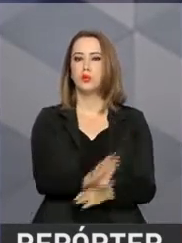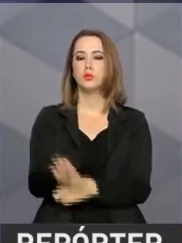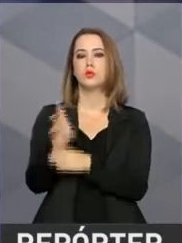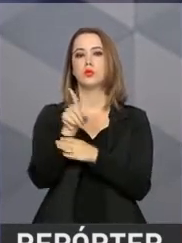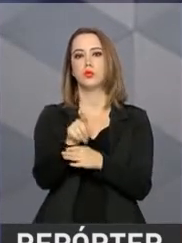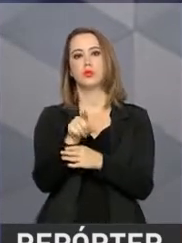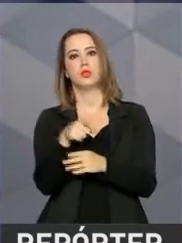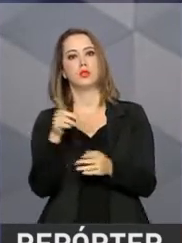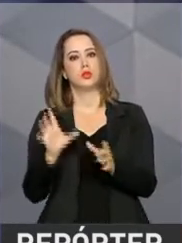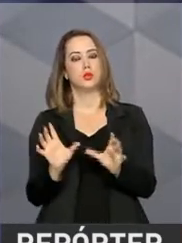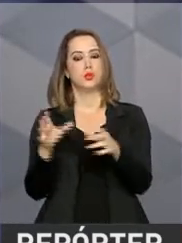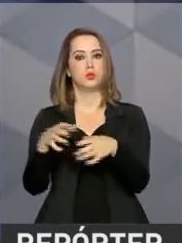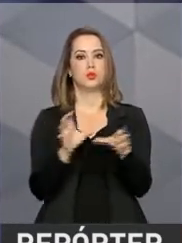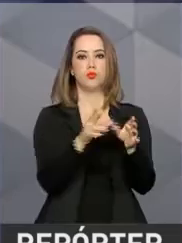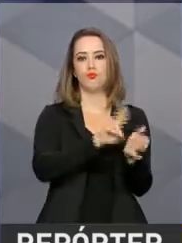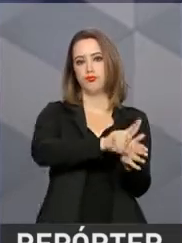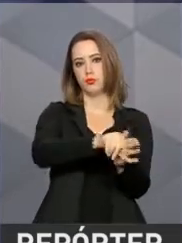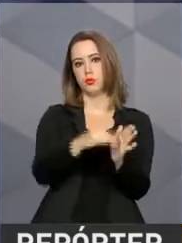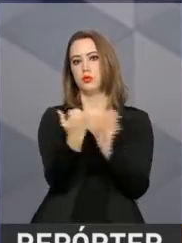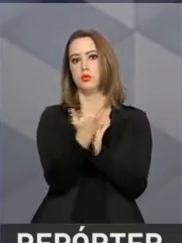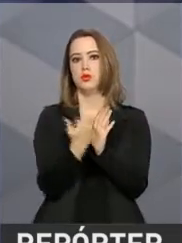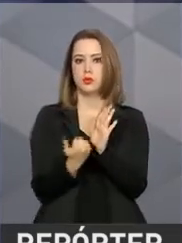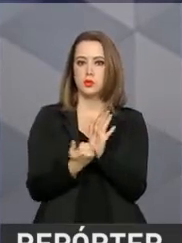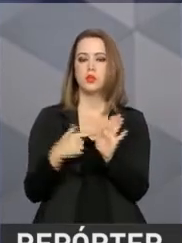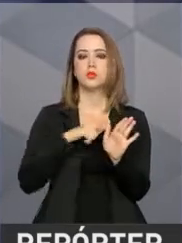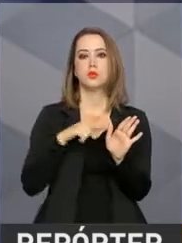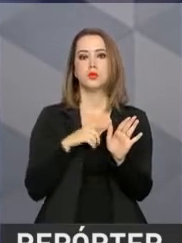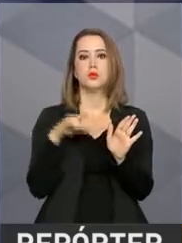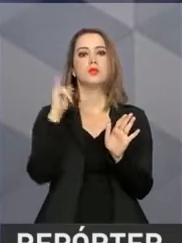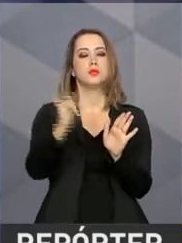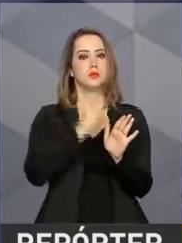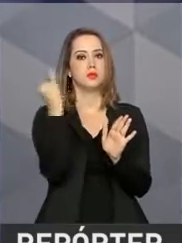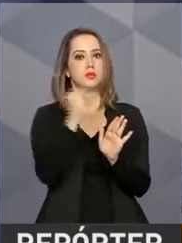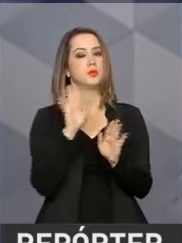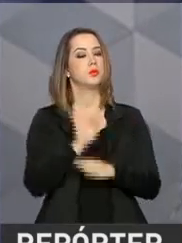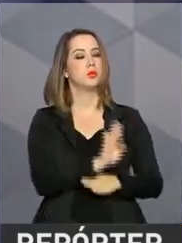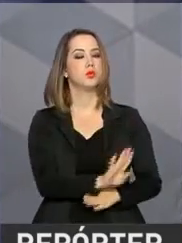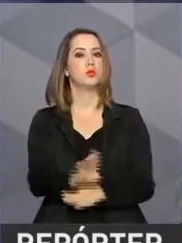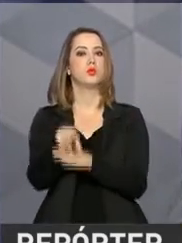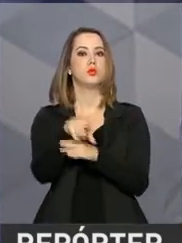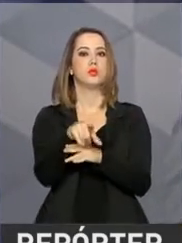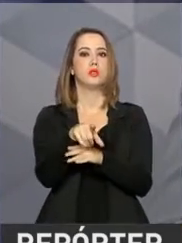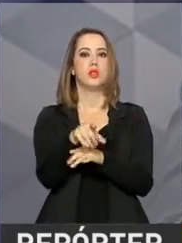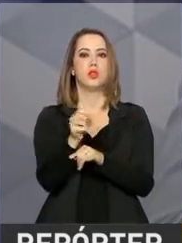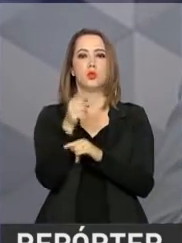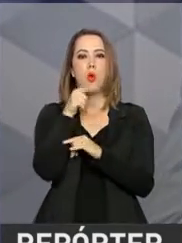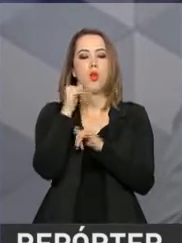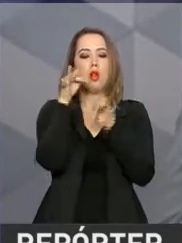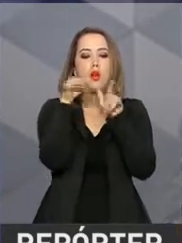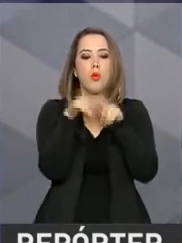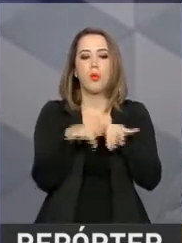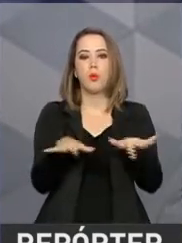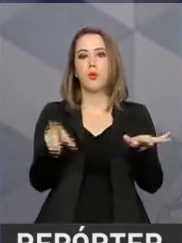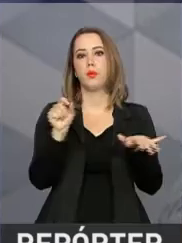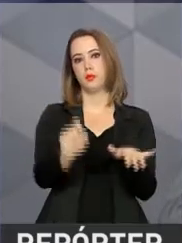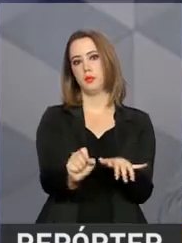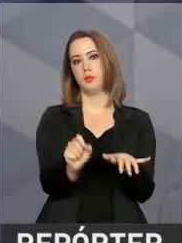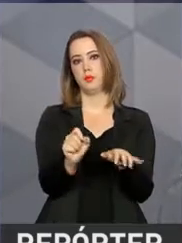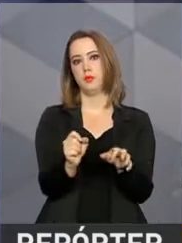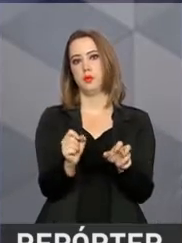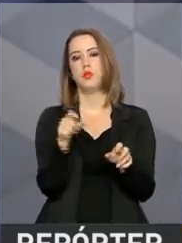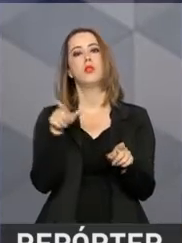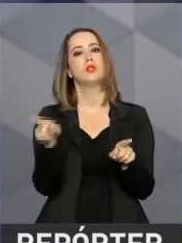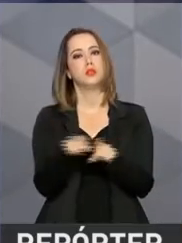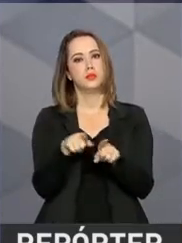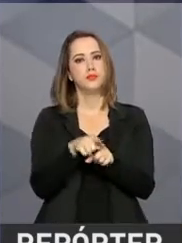grupo do moderinfra que é outro problema extremamente importante porque ele financia exatamente a irrigação é principalmente para